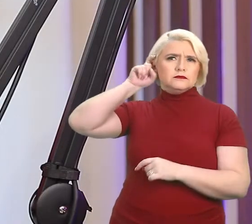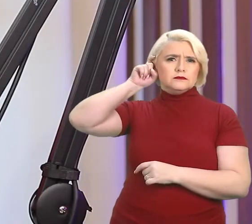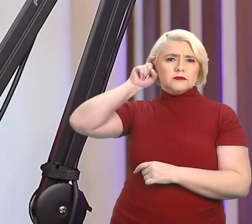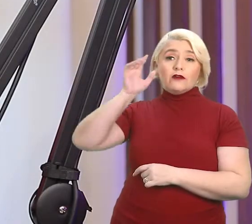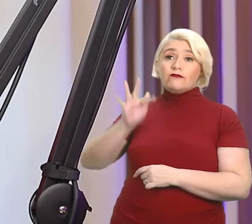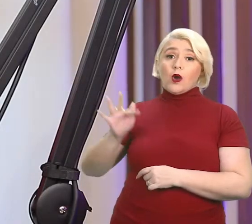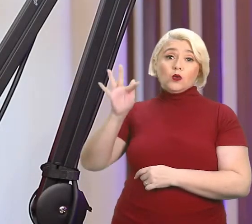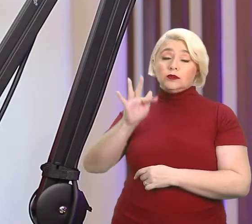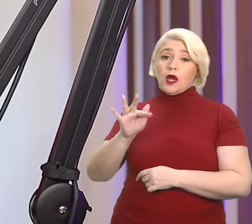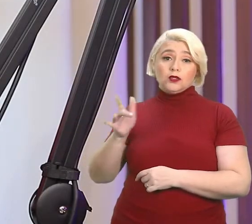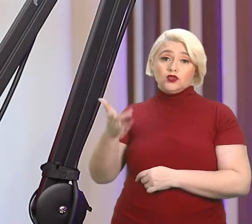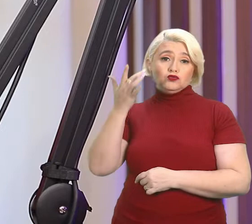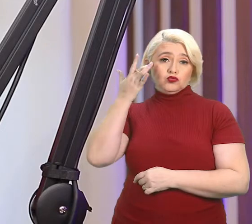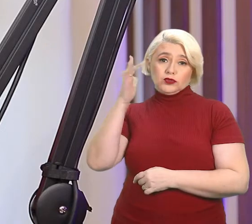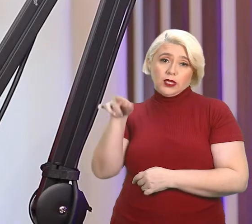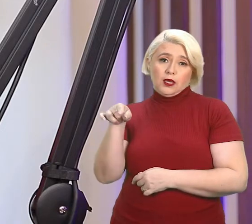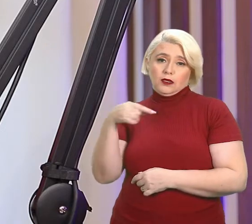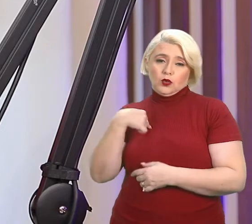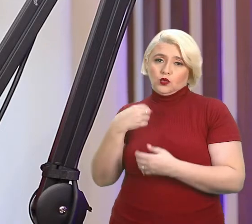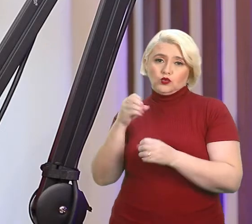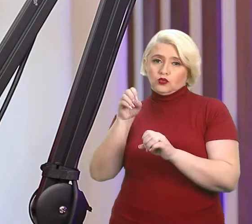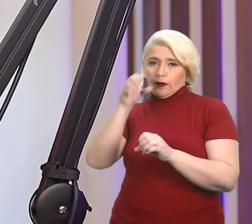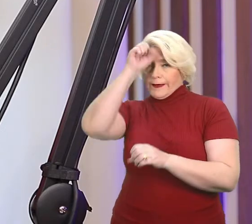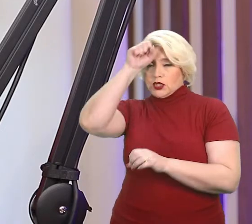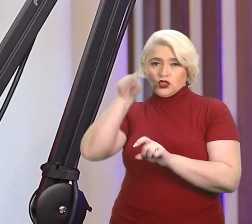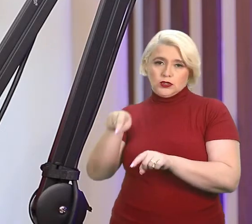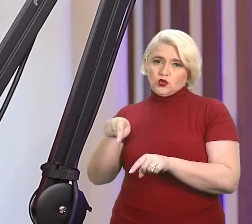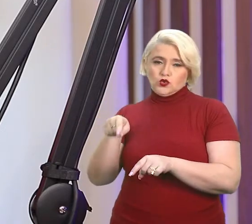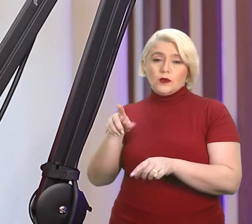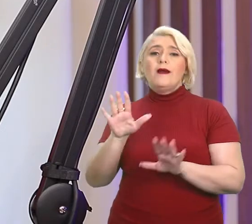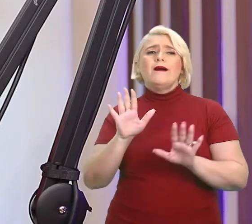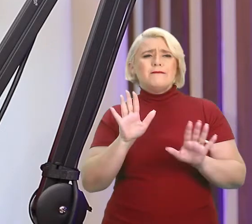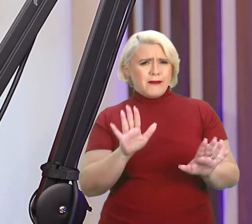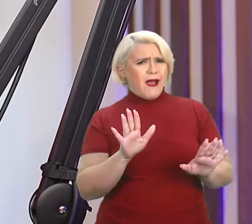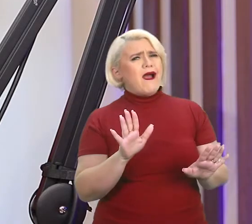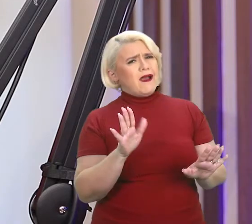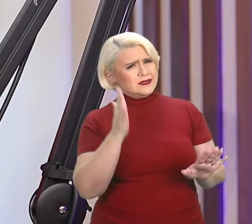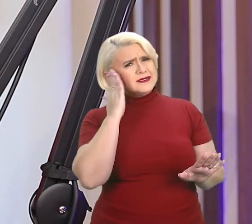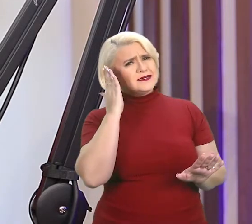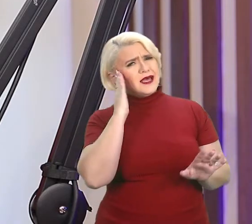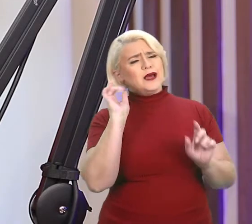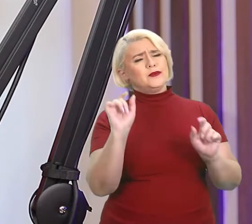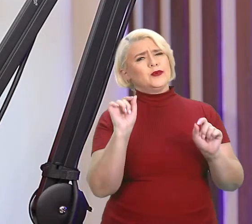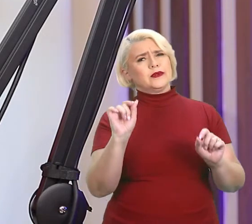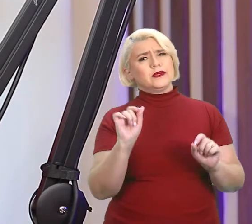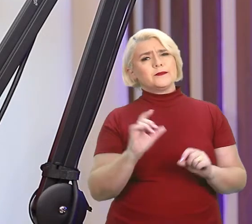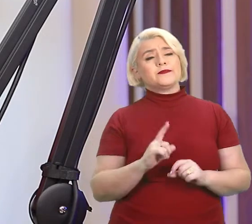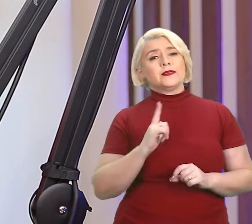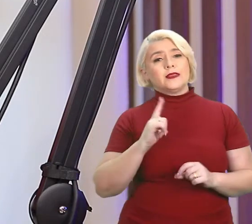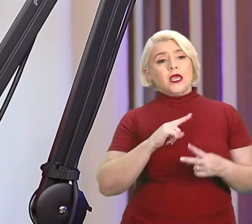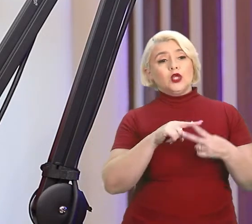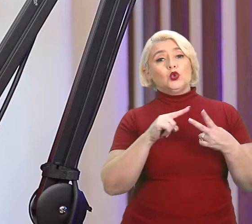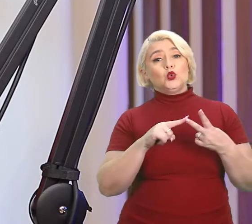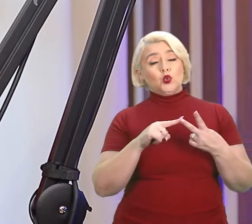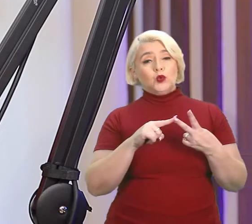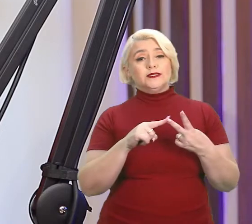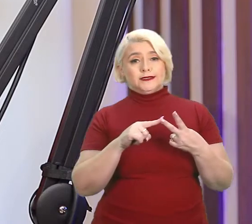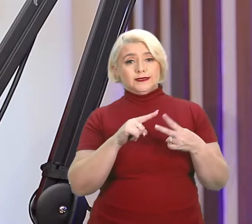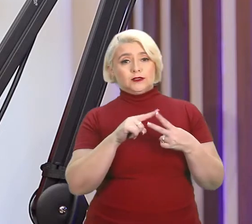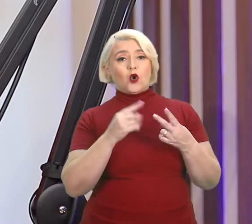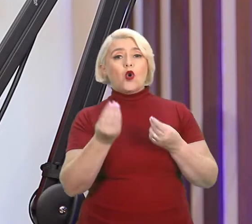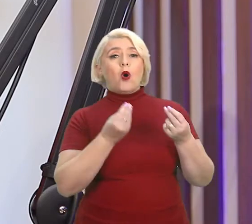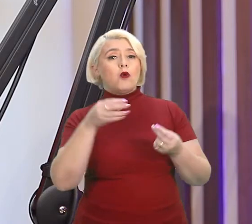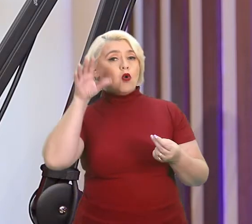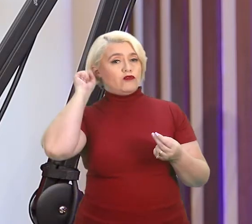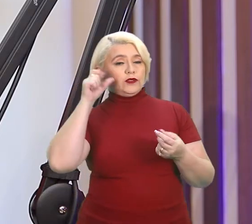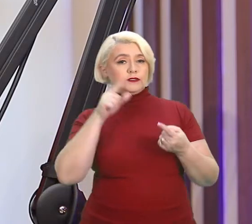tive essa experiência, não. Mas a gente sabe que a gente tem 2 vias auditivas, Antônio. A gente tem a via